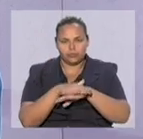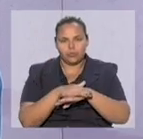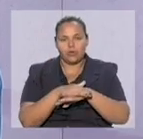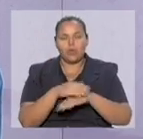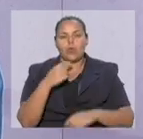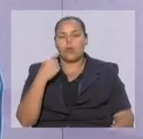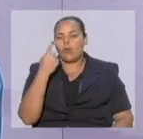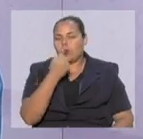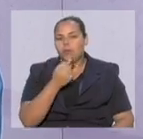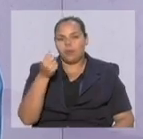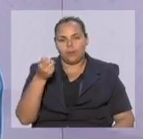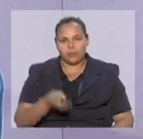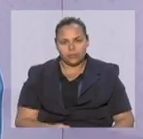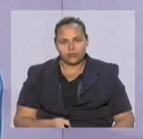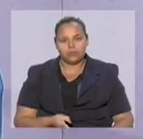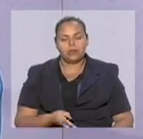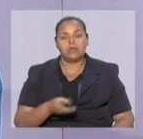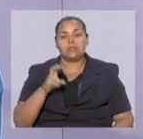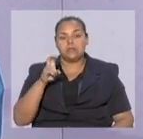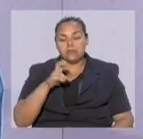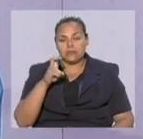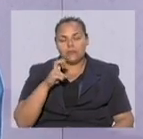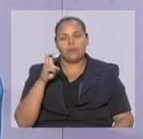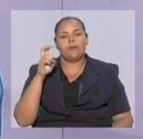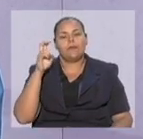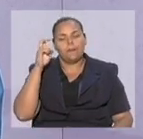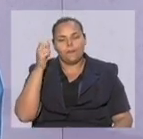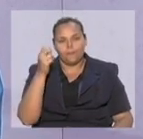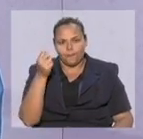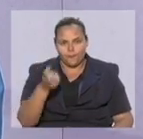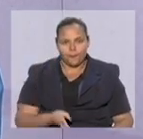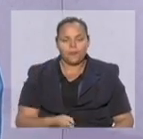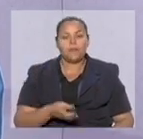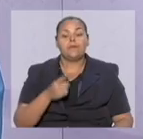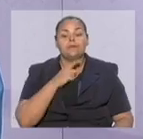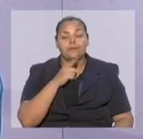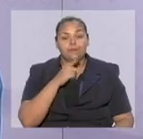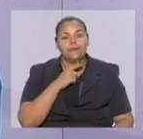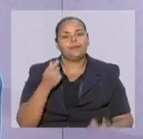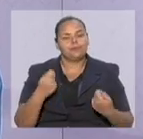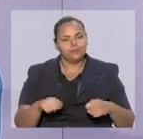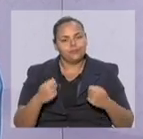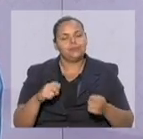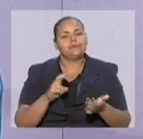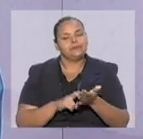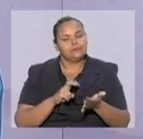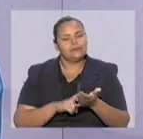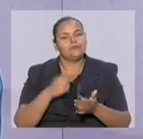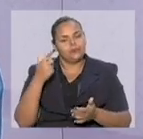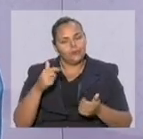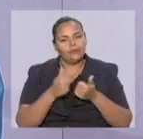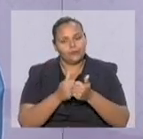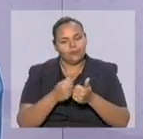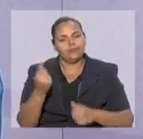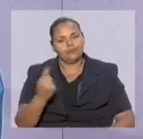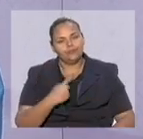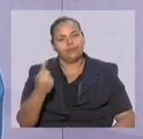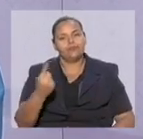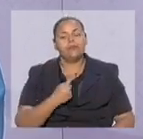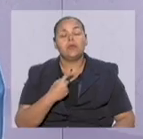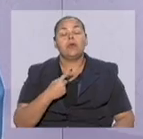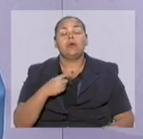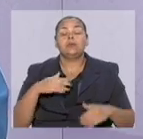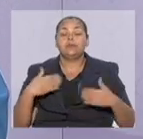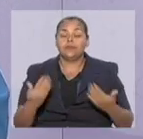da noite. 1 hora da manhã, para 5 horas da manhã estar tendo que estar naquele transporte